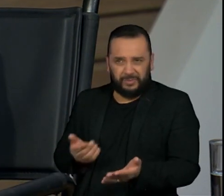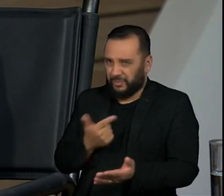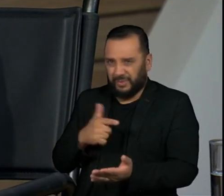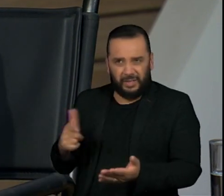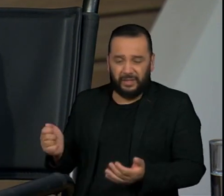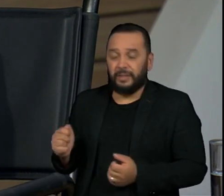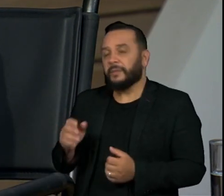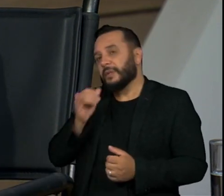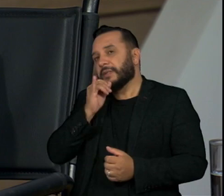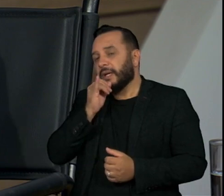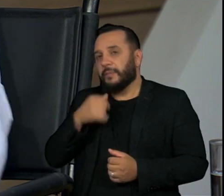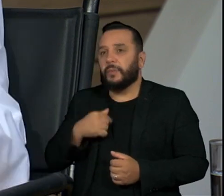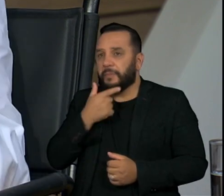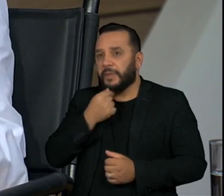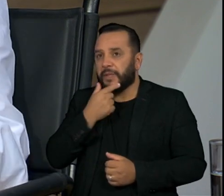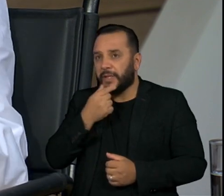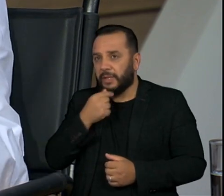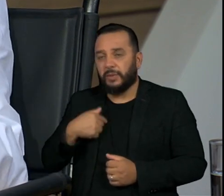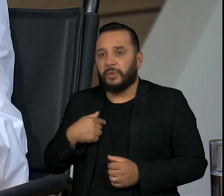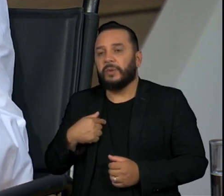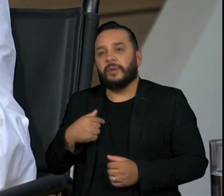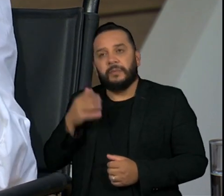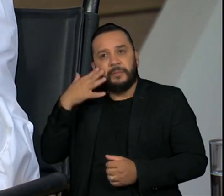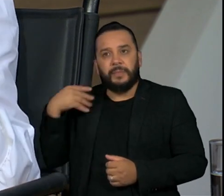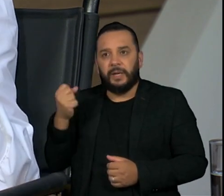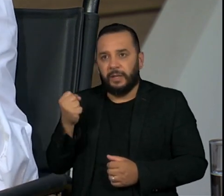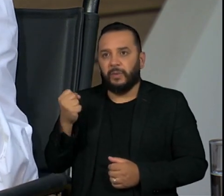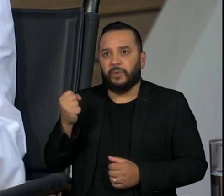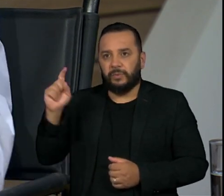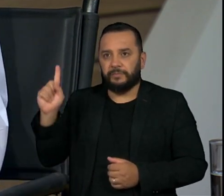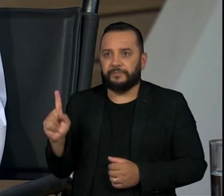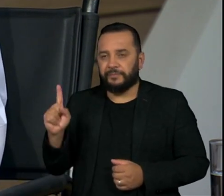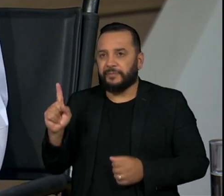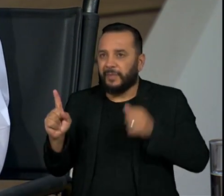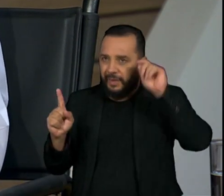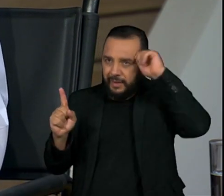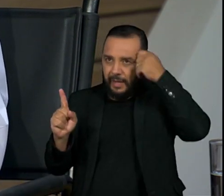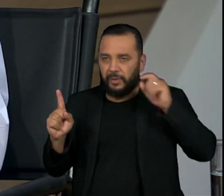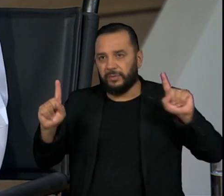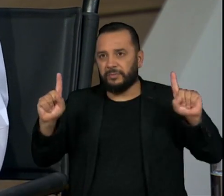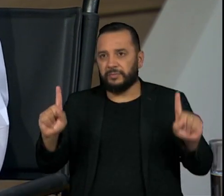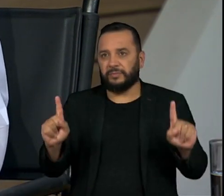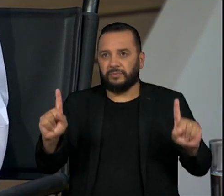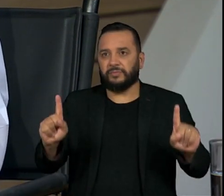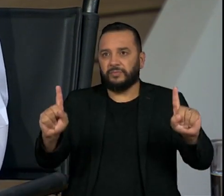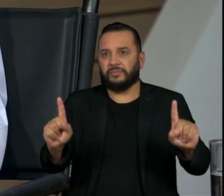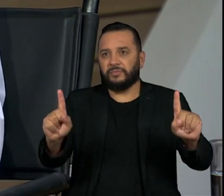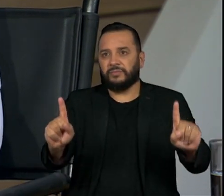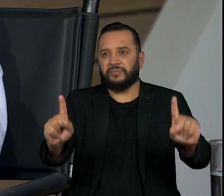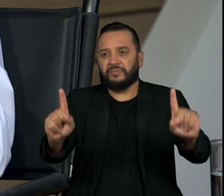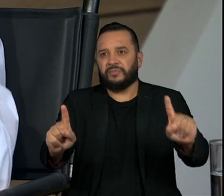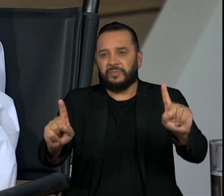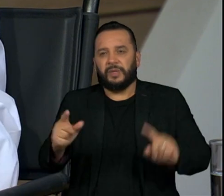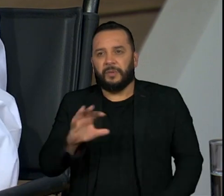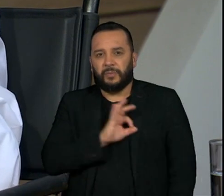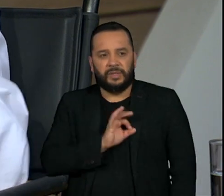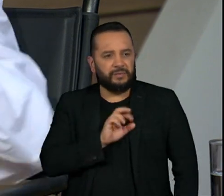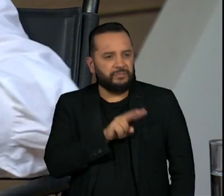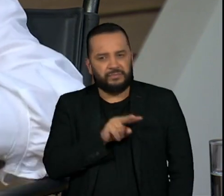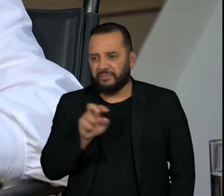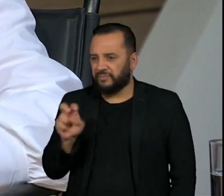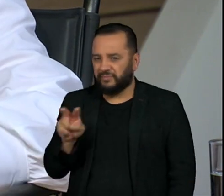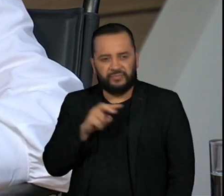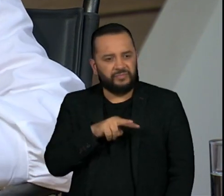menino negro caminhando na outra calçada, se a polícia tiver que abordar algum deles, ela vai abordar o menino negro, né? Sem nenhum